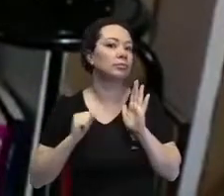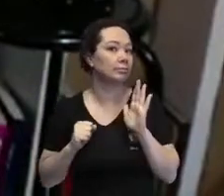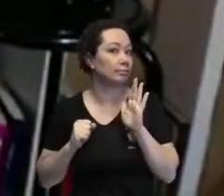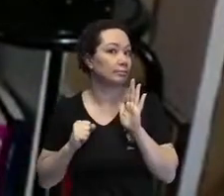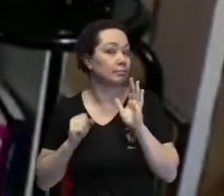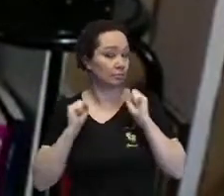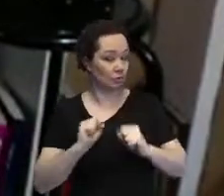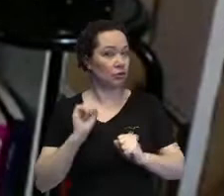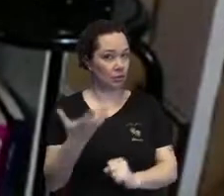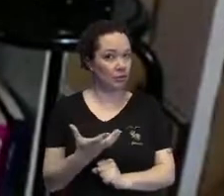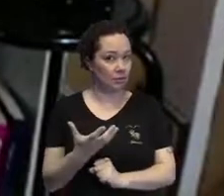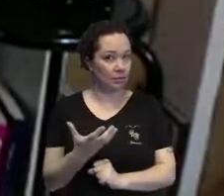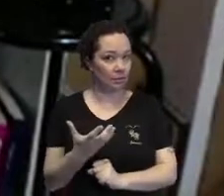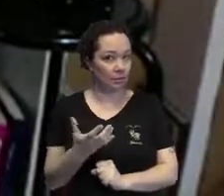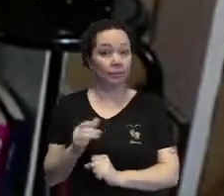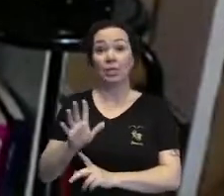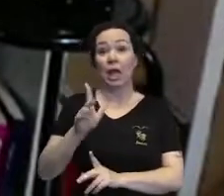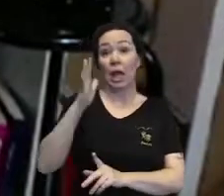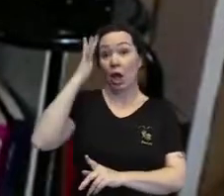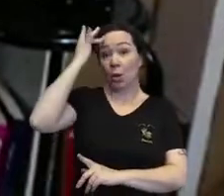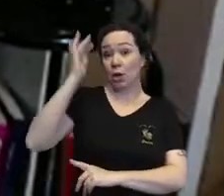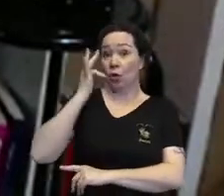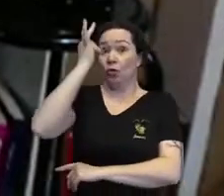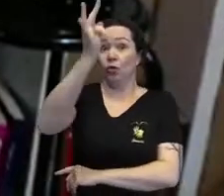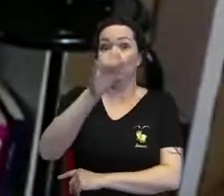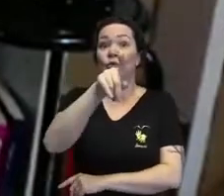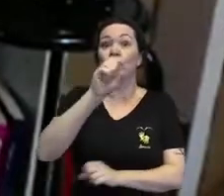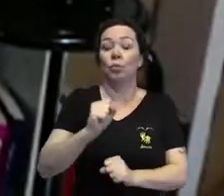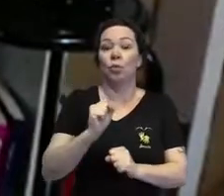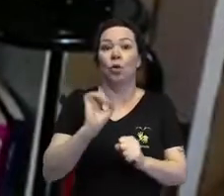está imune a amanhã deixar de enxergar.